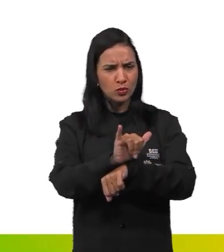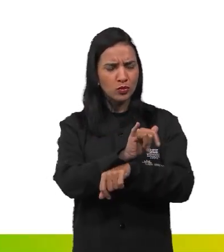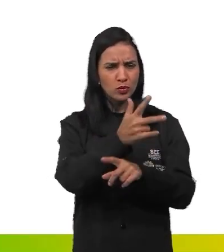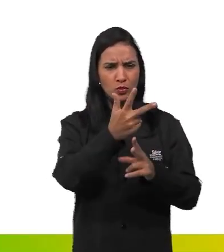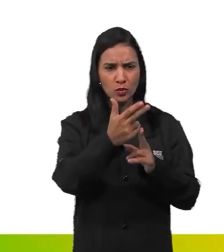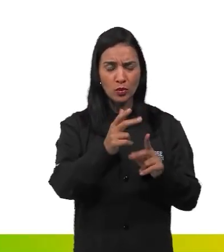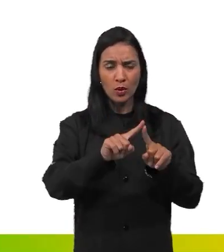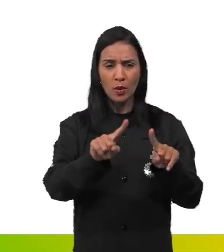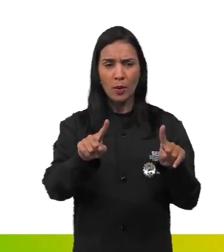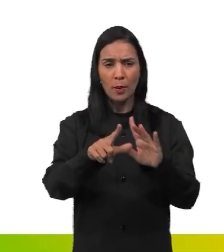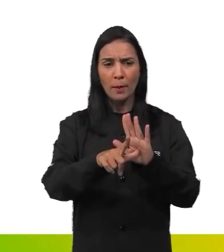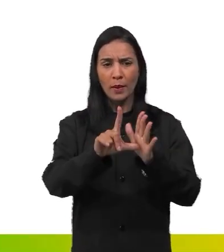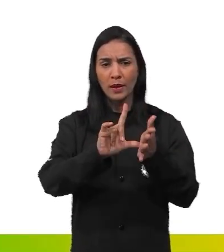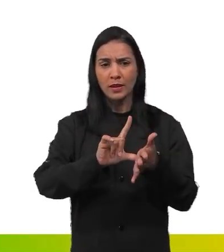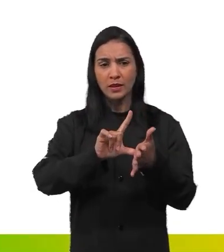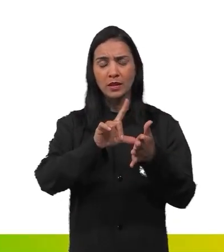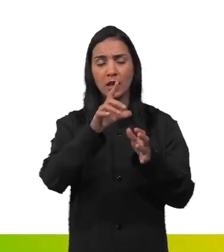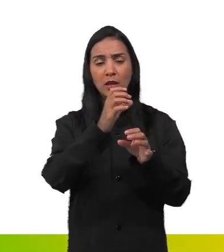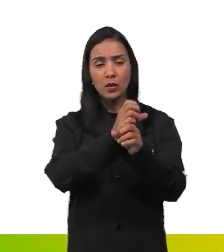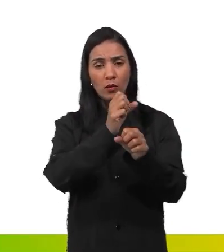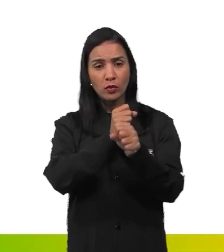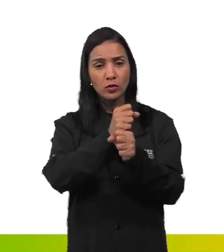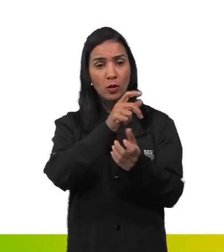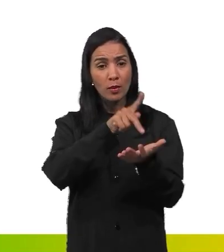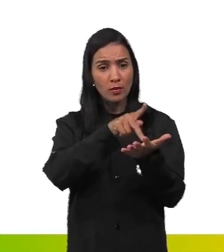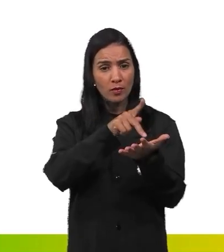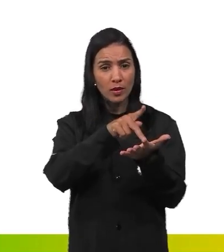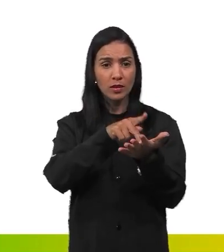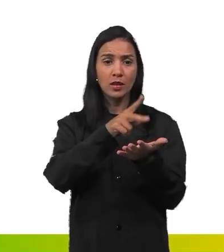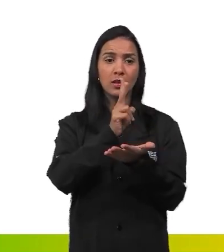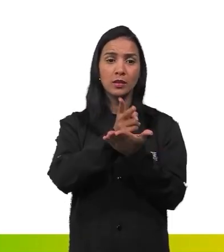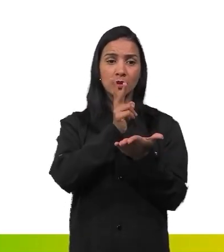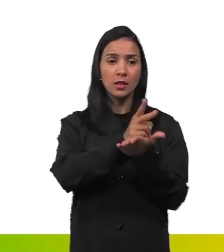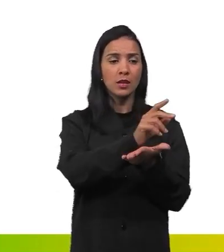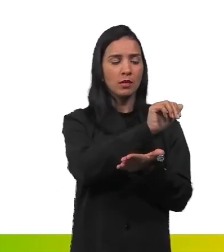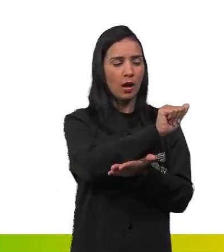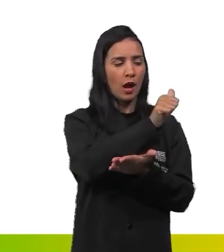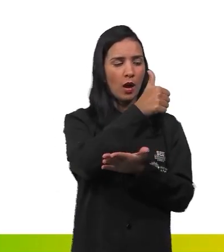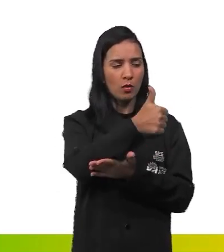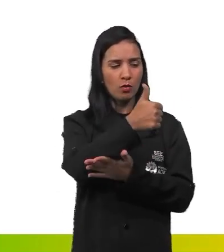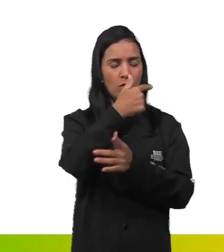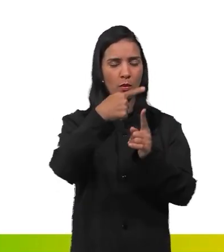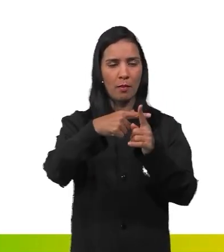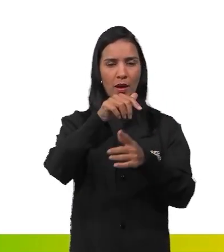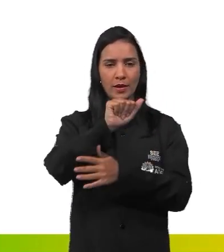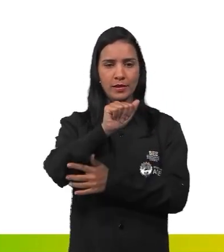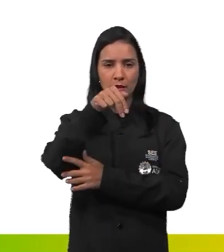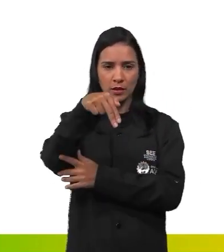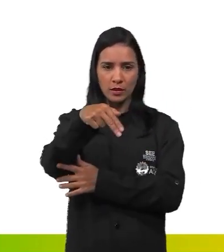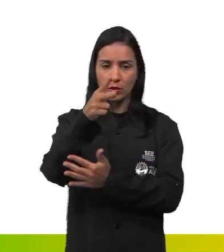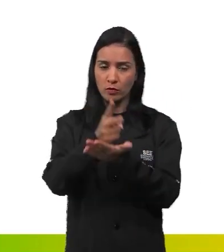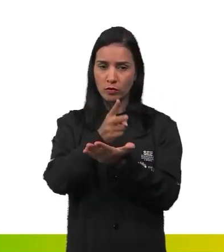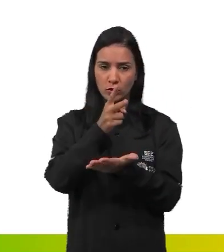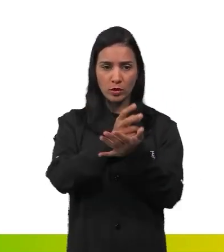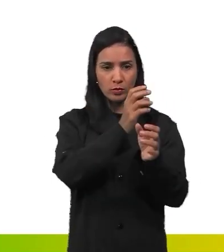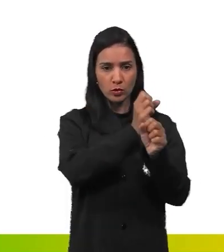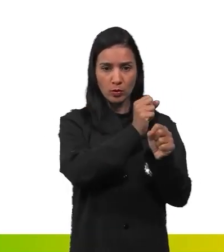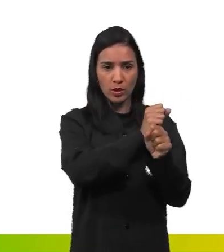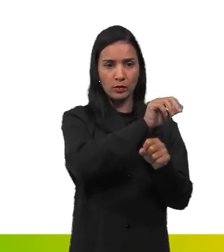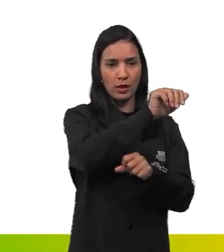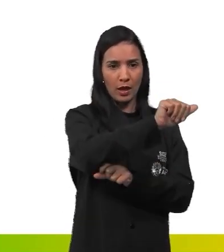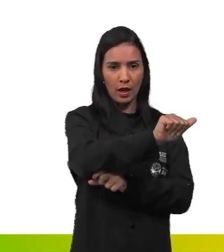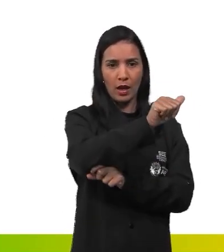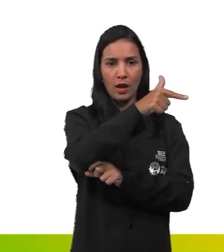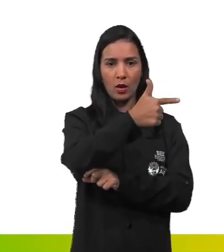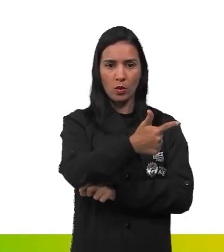eu estou somando de verdade sempre A1 mais AN. A1 mais AN.